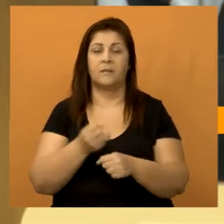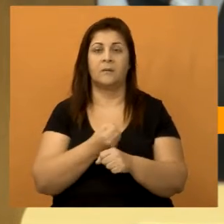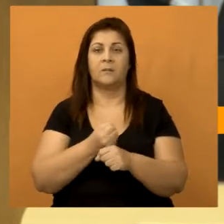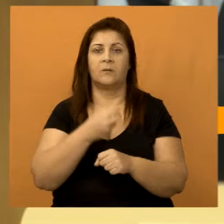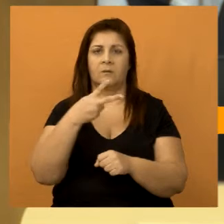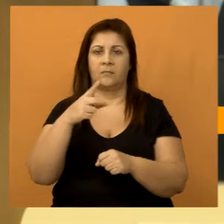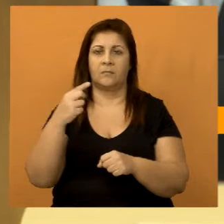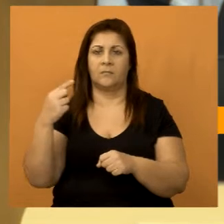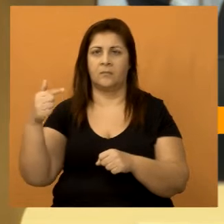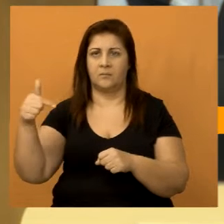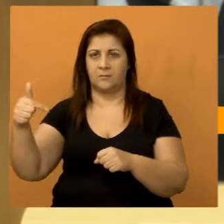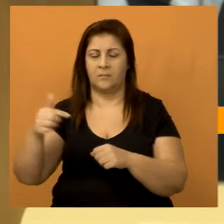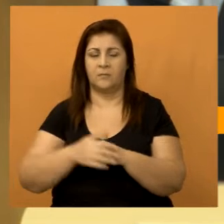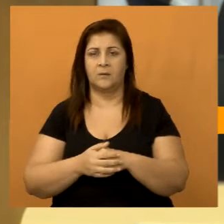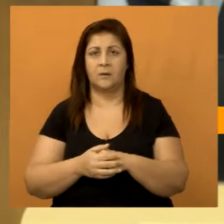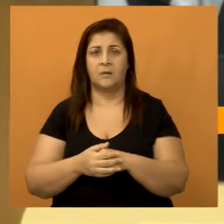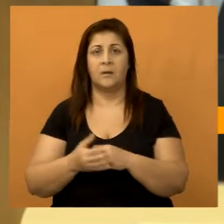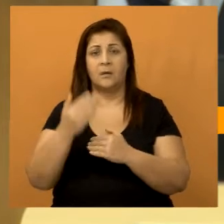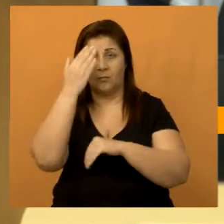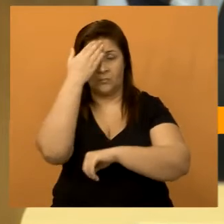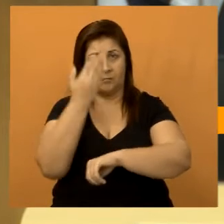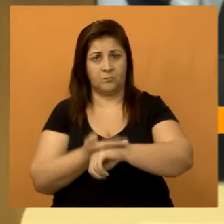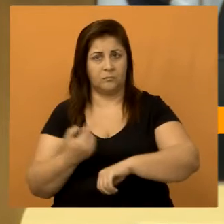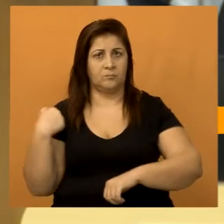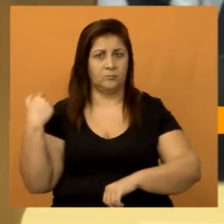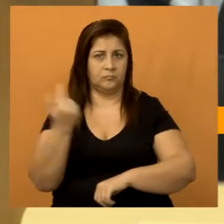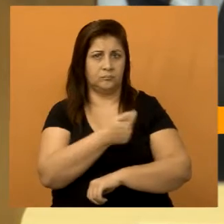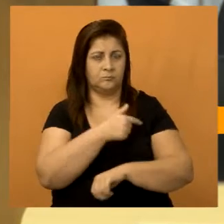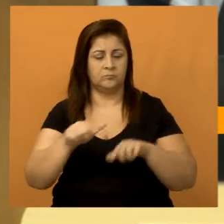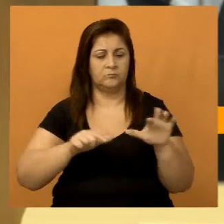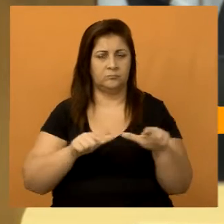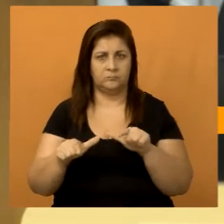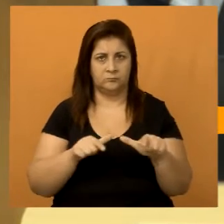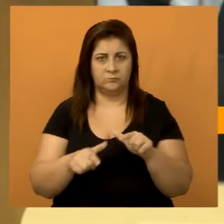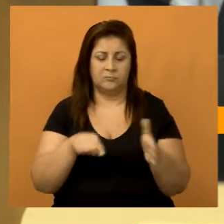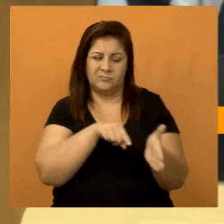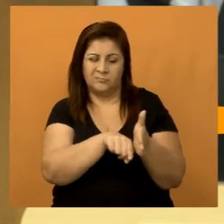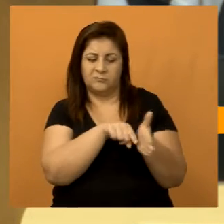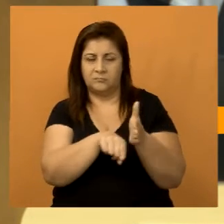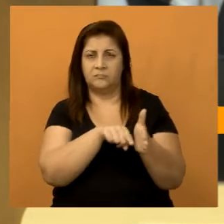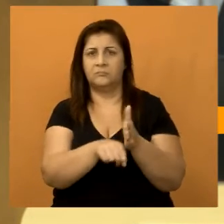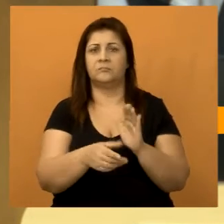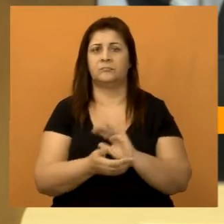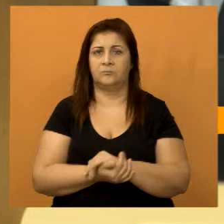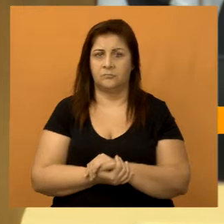dessa CPI e nos confiarem a missão de conduzir essa investigação.